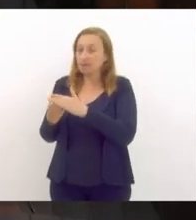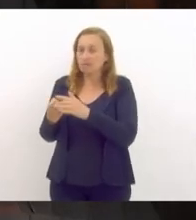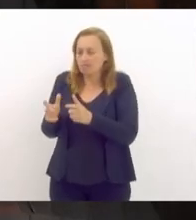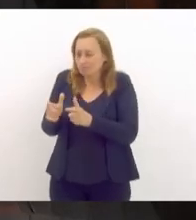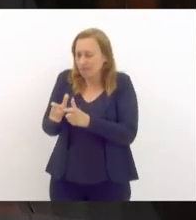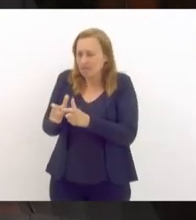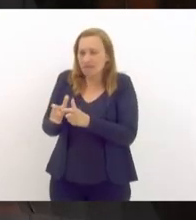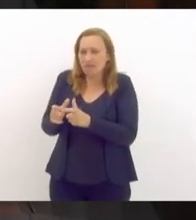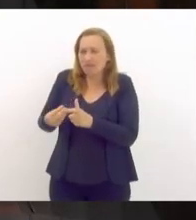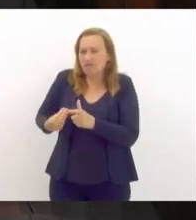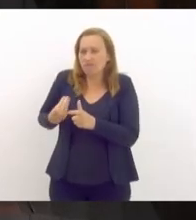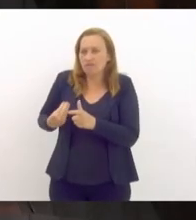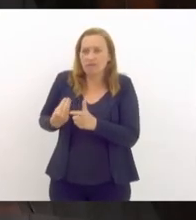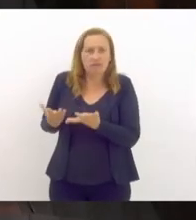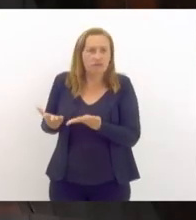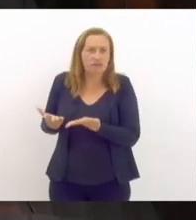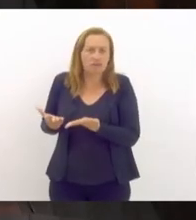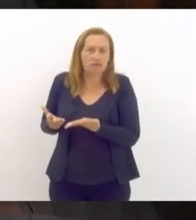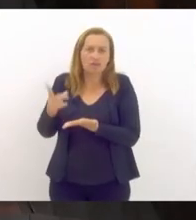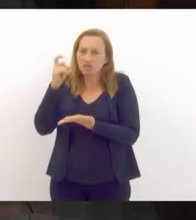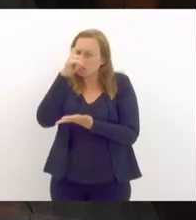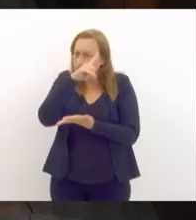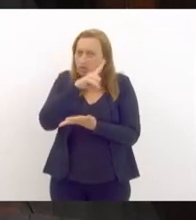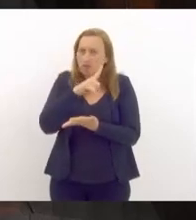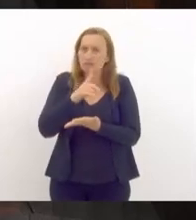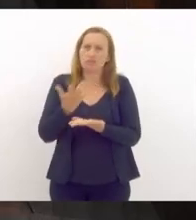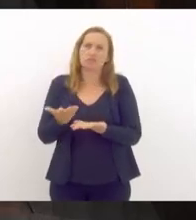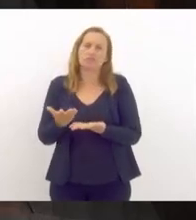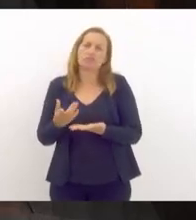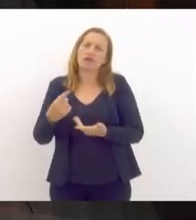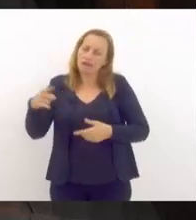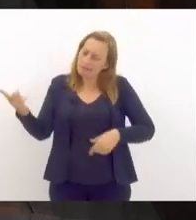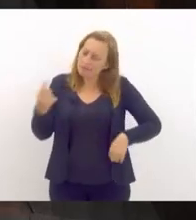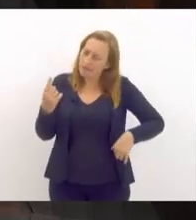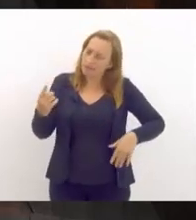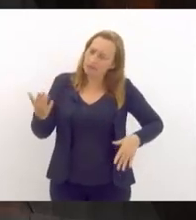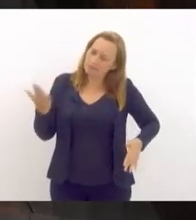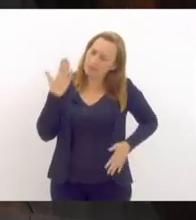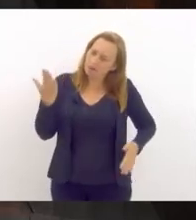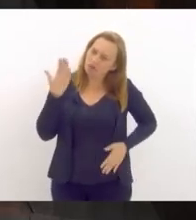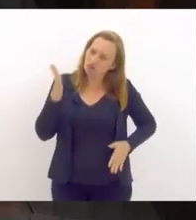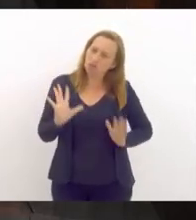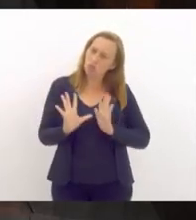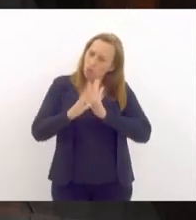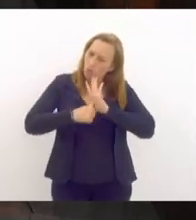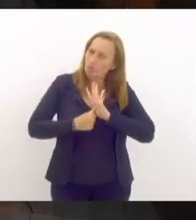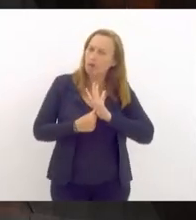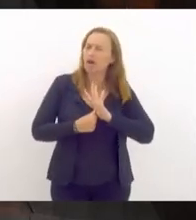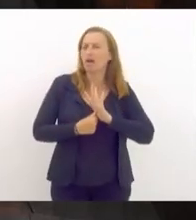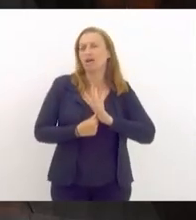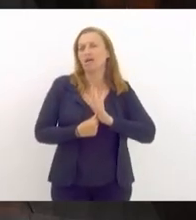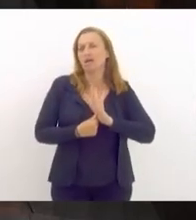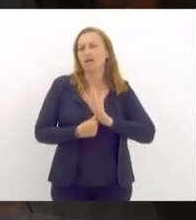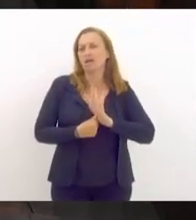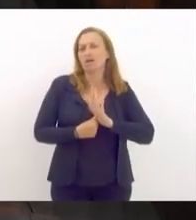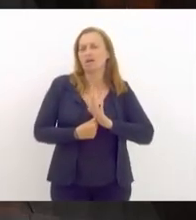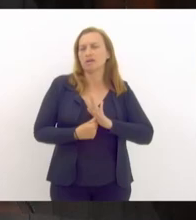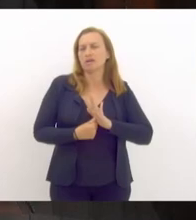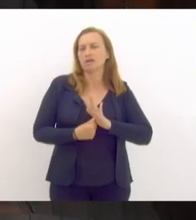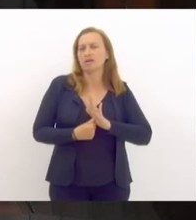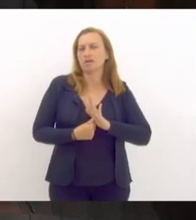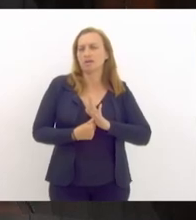da sua venda é muito difícil e ainda vem esses vagabundos marginais que atormenta a população de bem